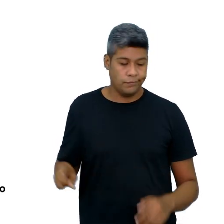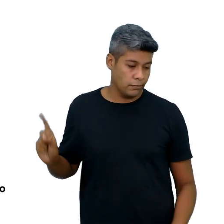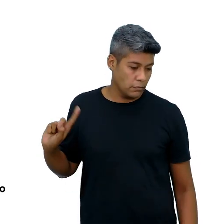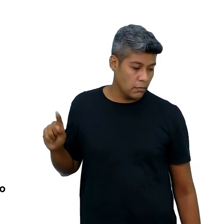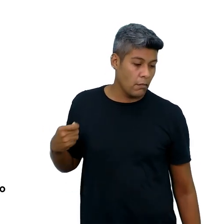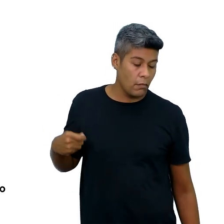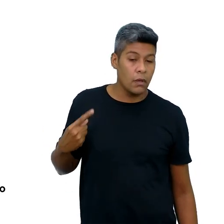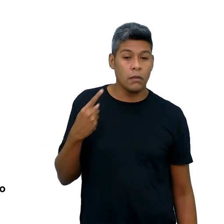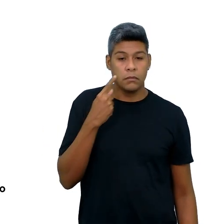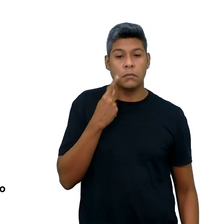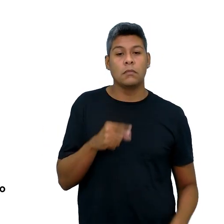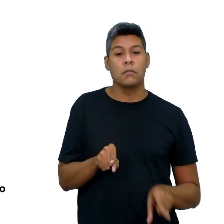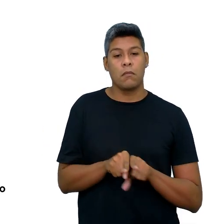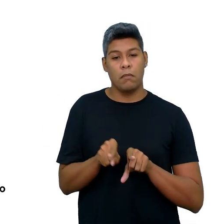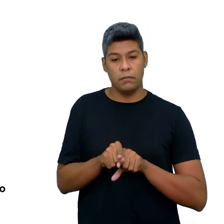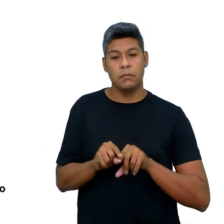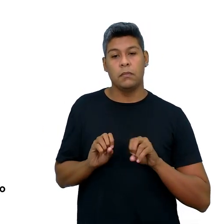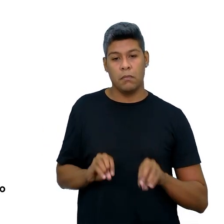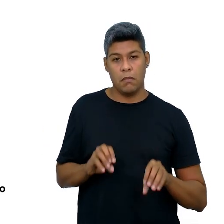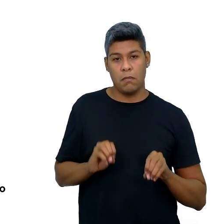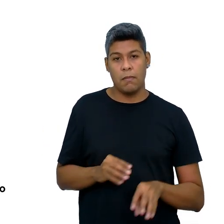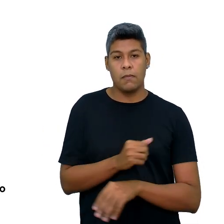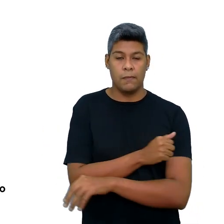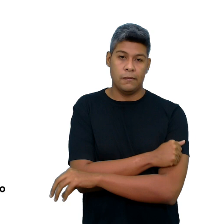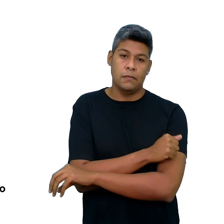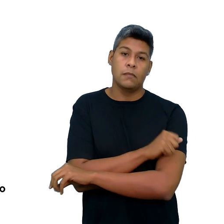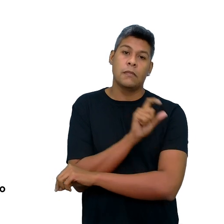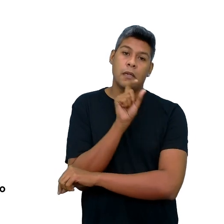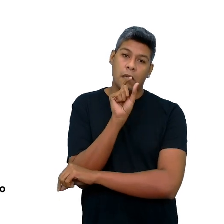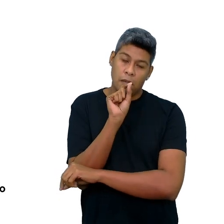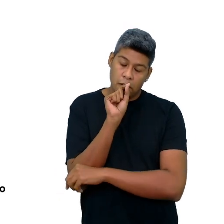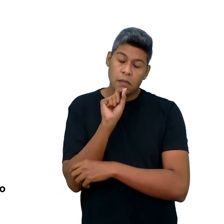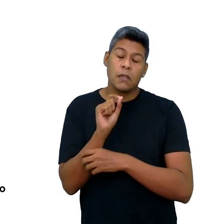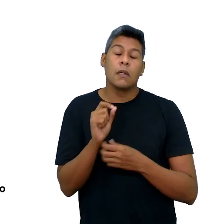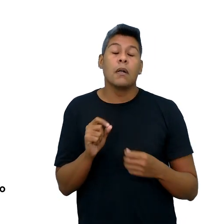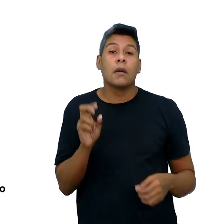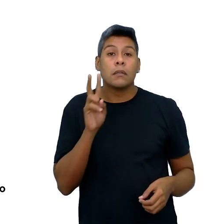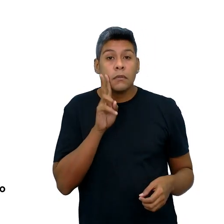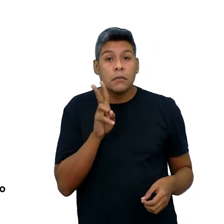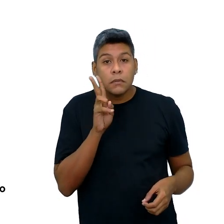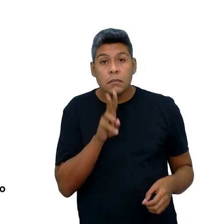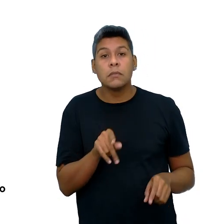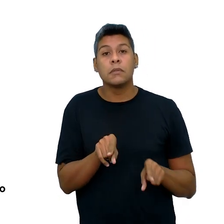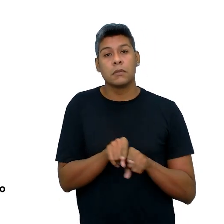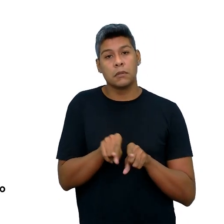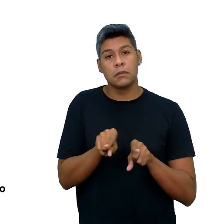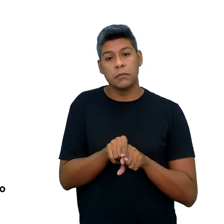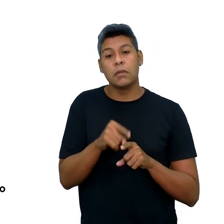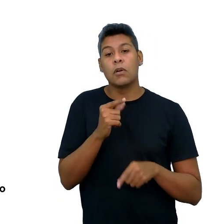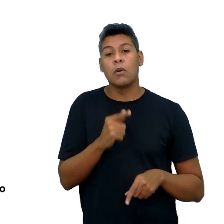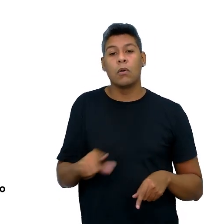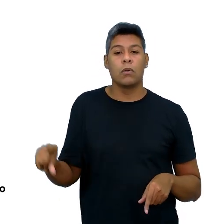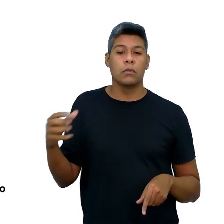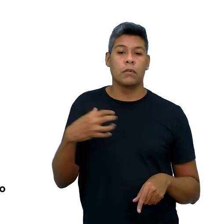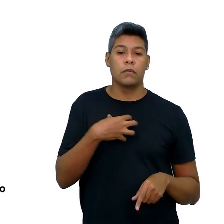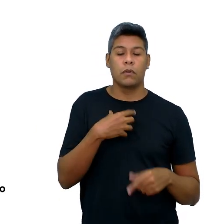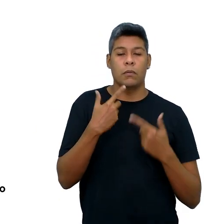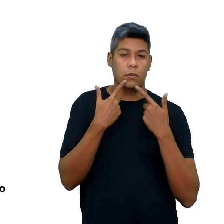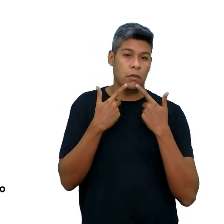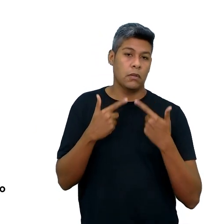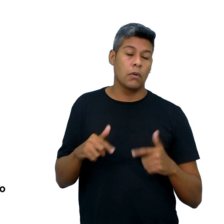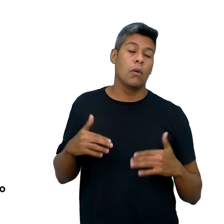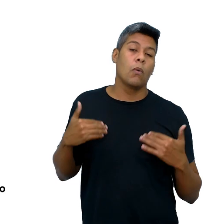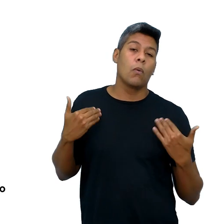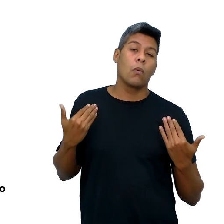precisamos pensar também, ensinar os nossos estudantes a considerar, inclusive, as outras formas de linguagem, né? E